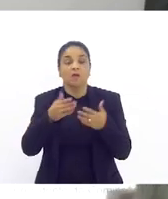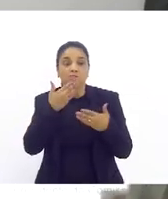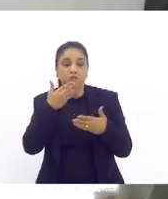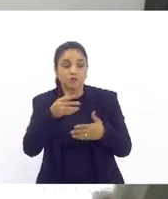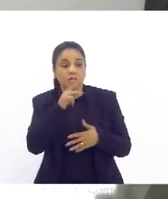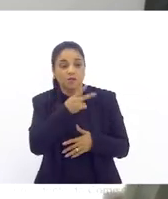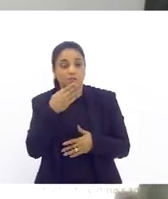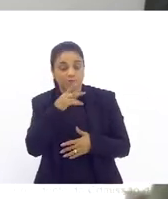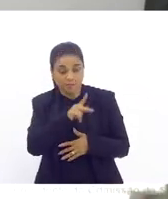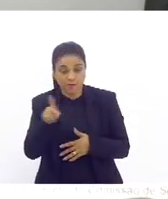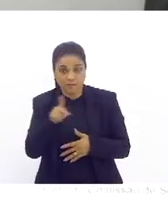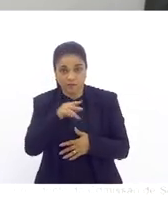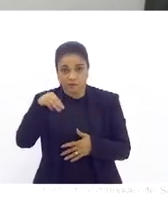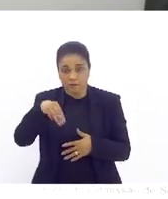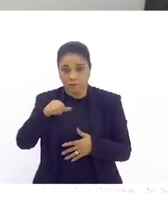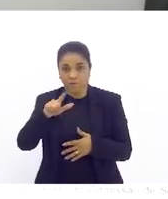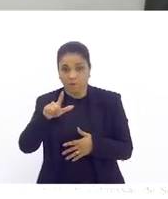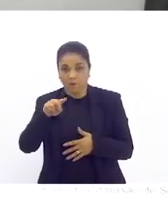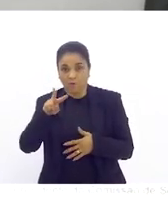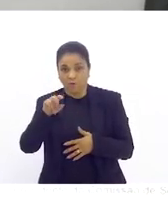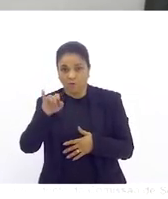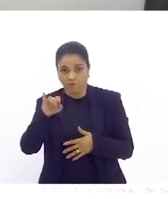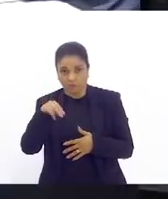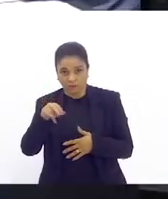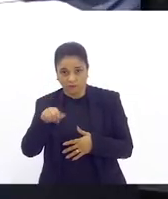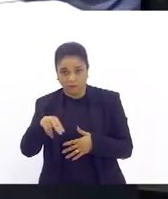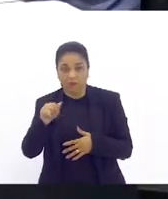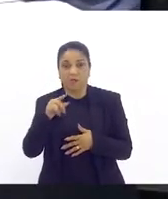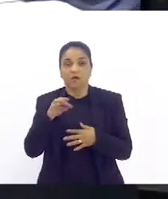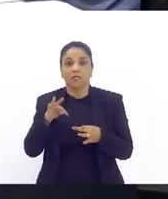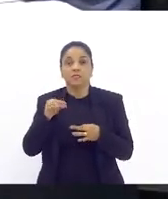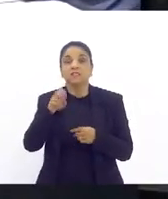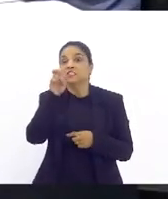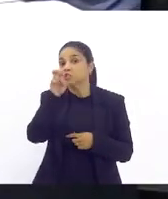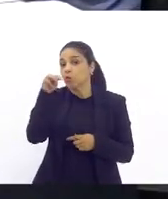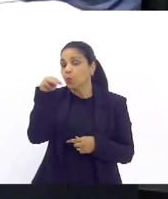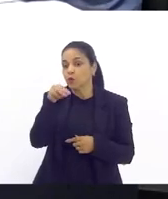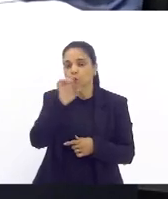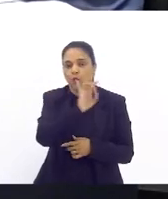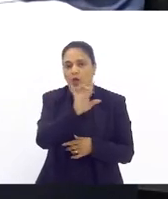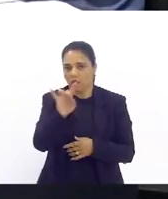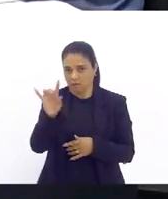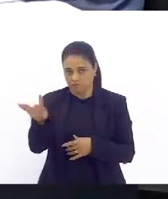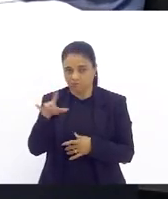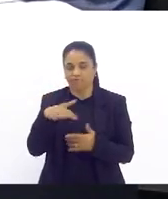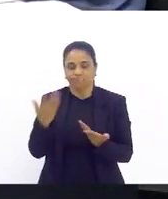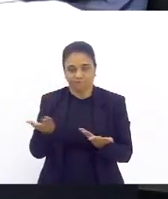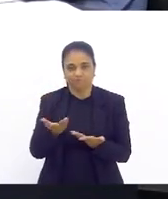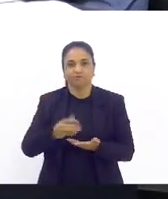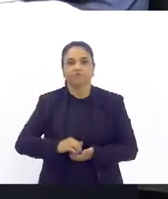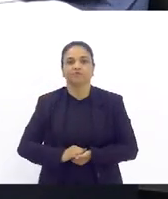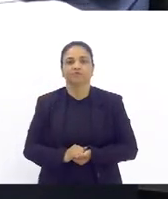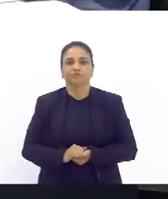o prazo é de cinco minutos professora Malvina por favor